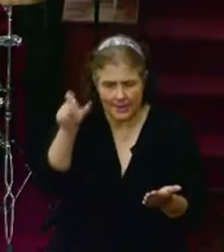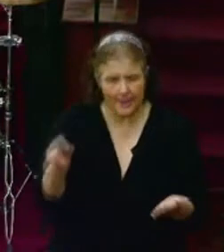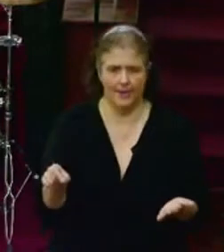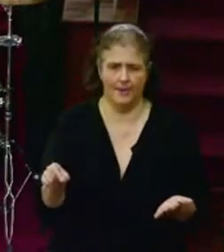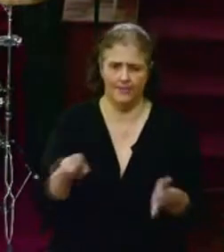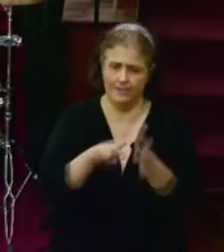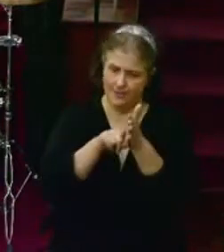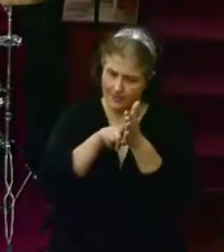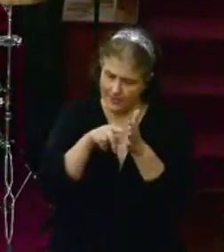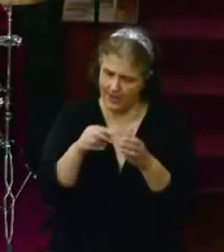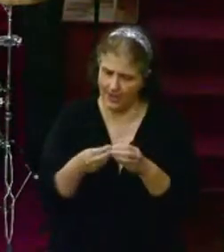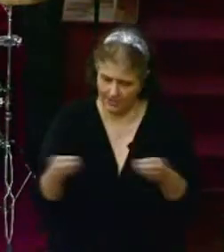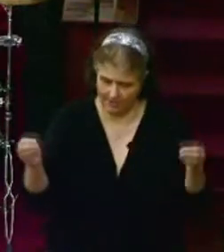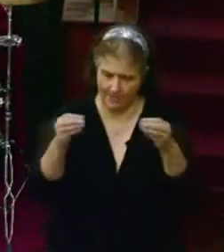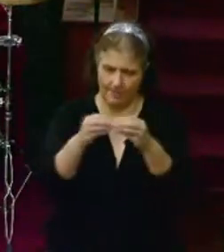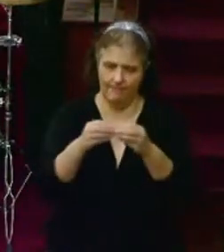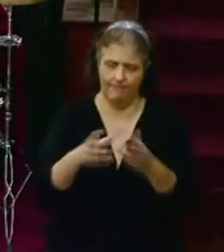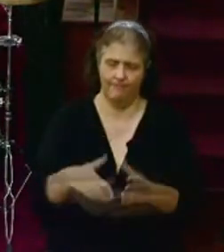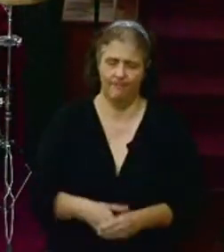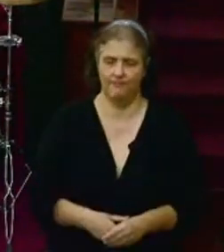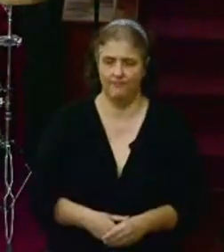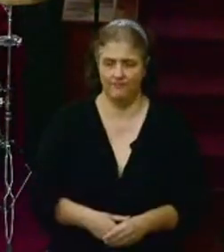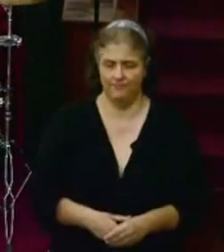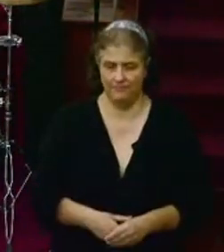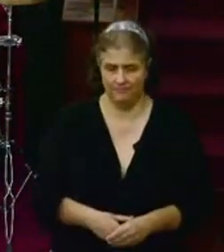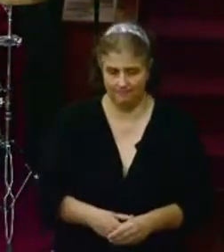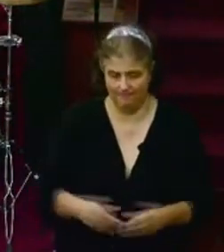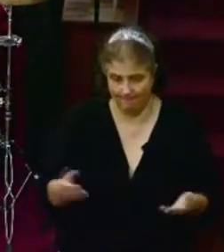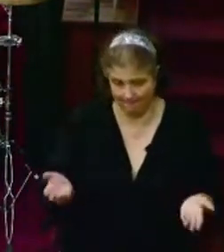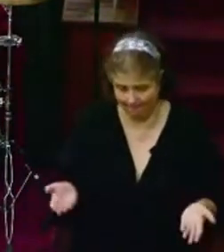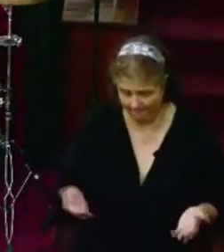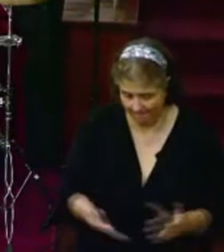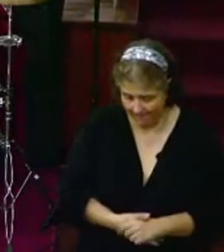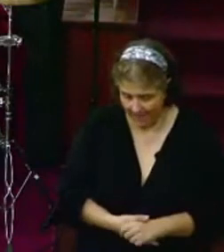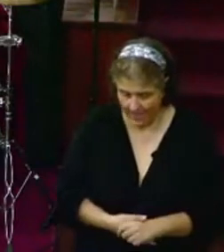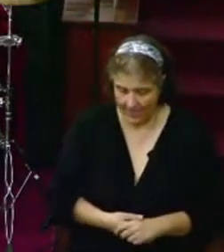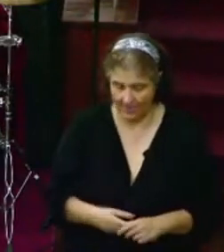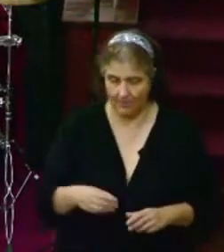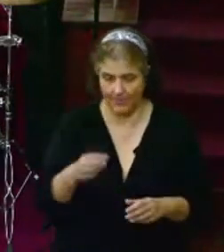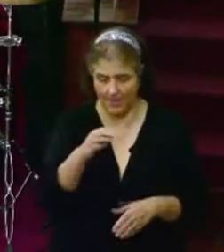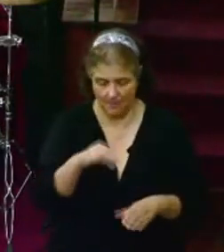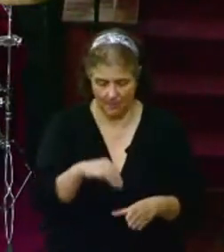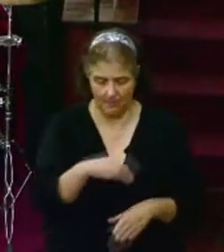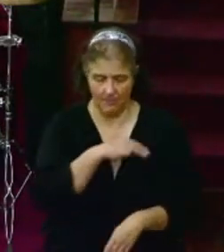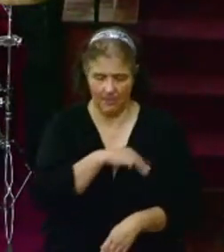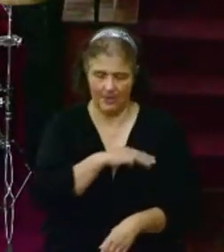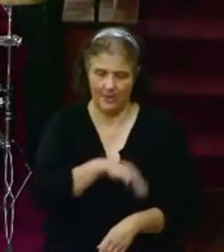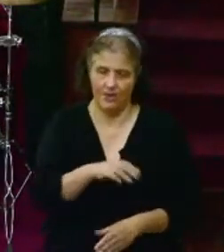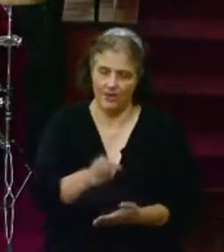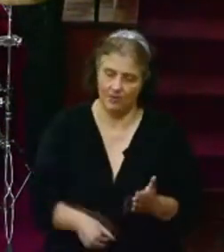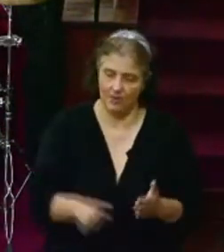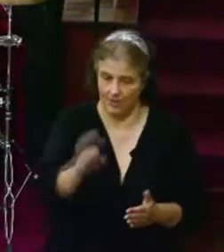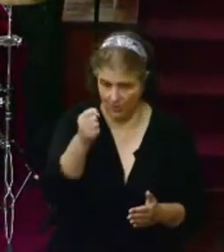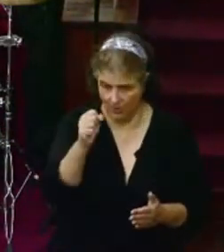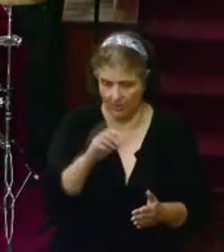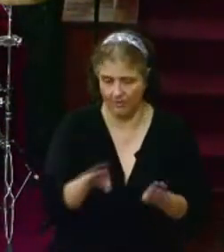Essa passagem conhecida também está registrada no Evangelho segundo Mateus, no capítulo 8. Lá não há a primeira parte